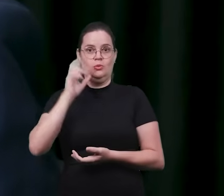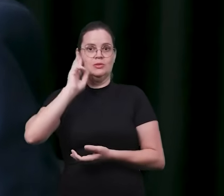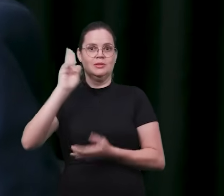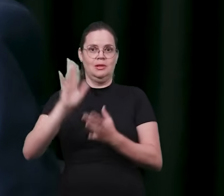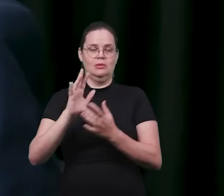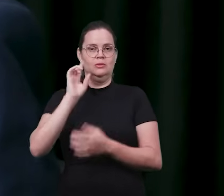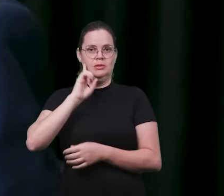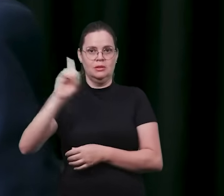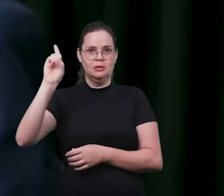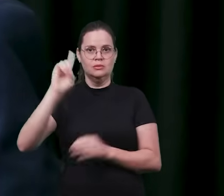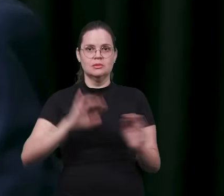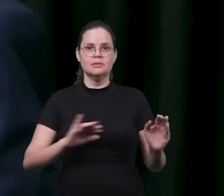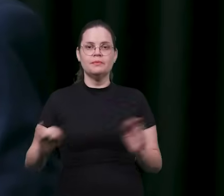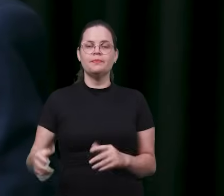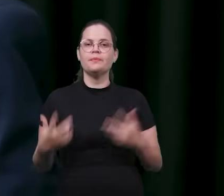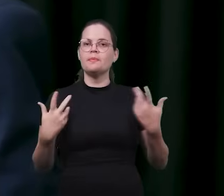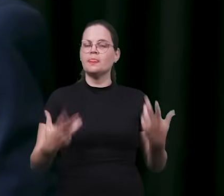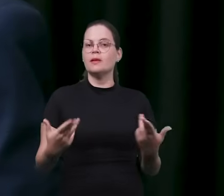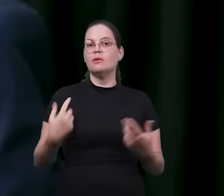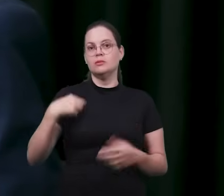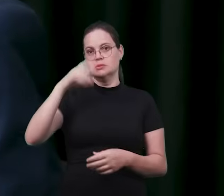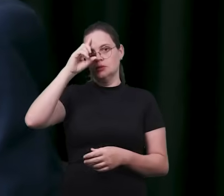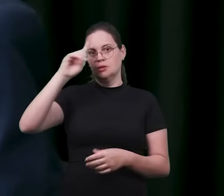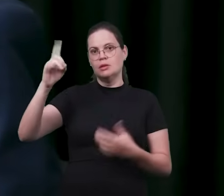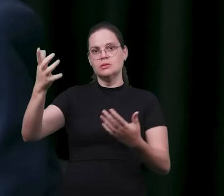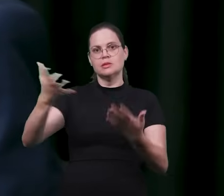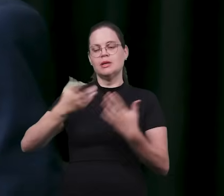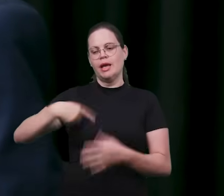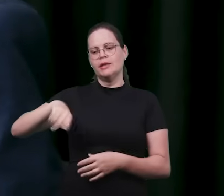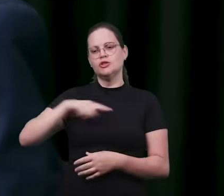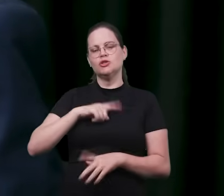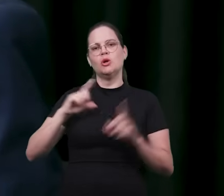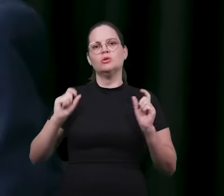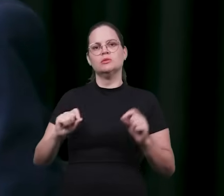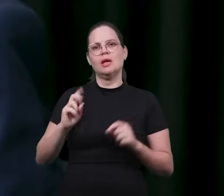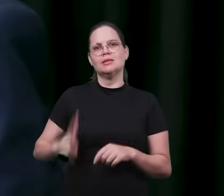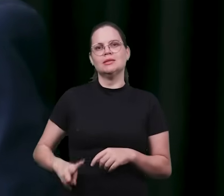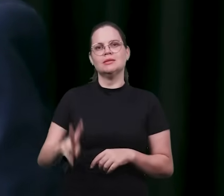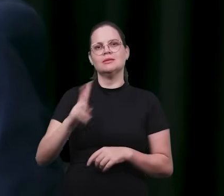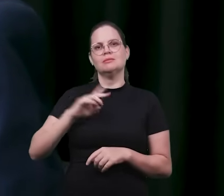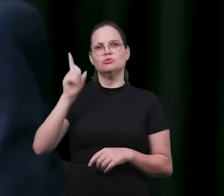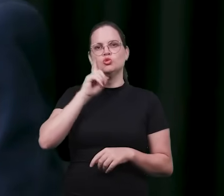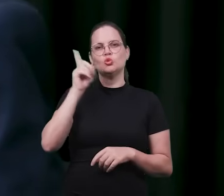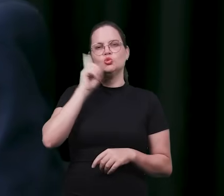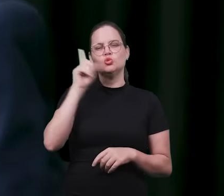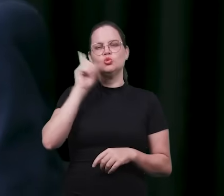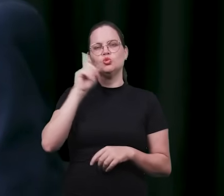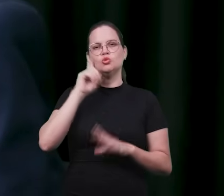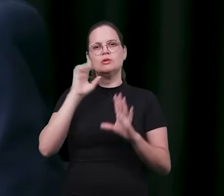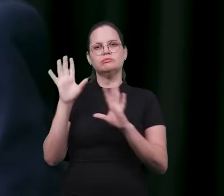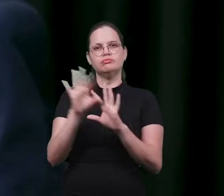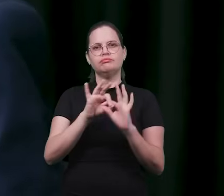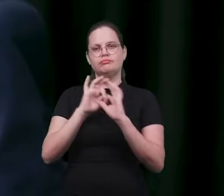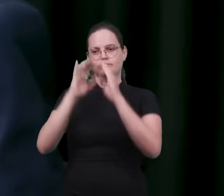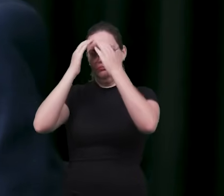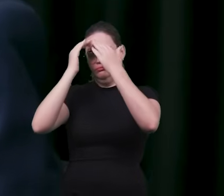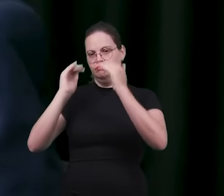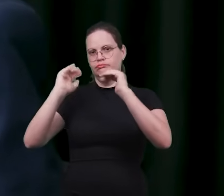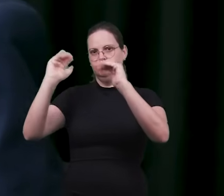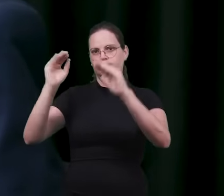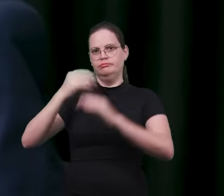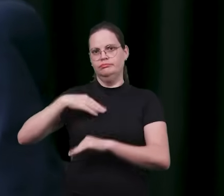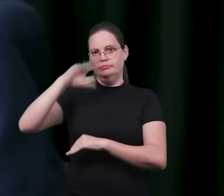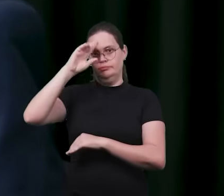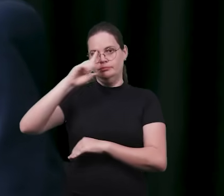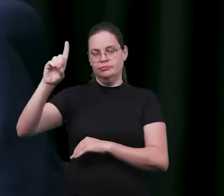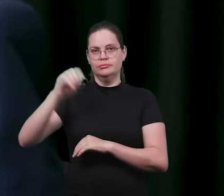ele, vamos dizer assim, ele requer de nós, ele valoriza essa constância e a obediência no culto.